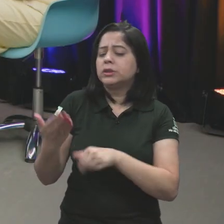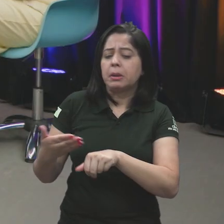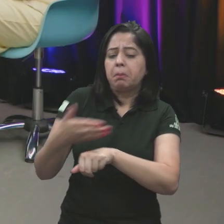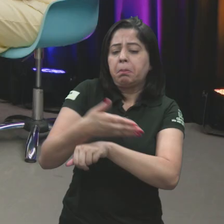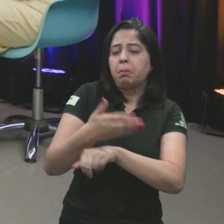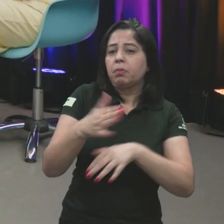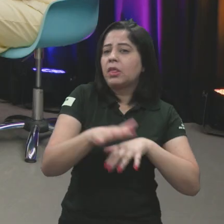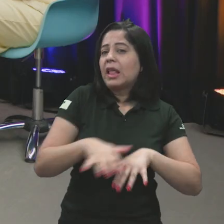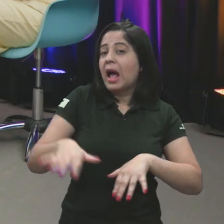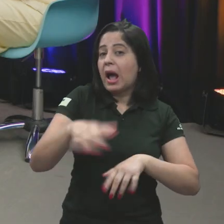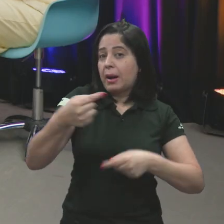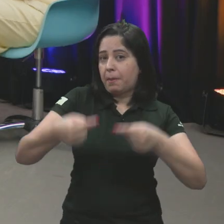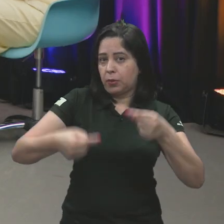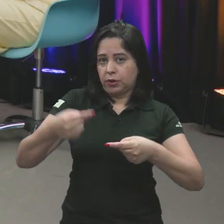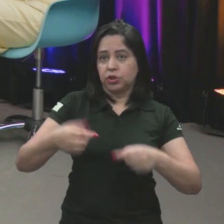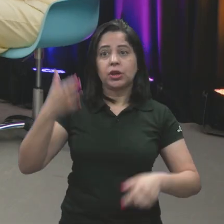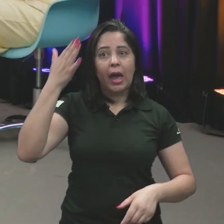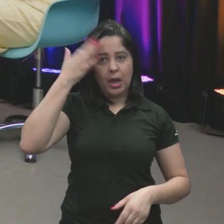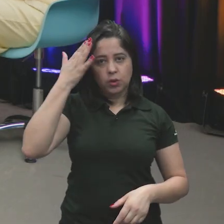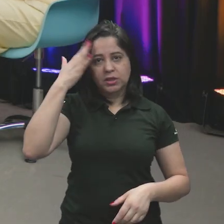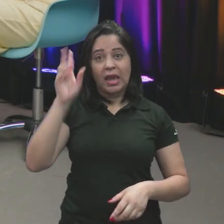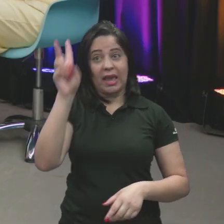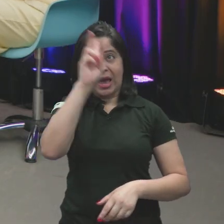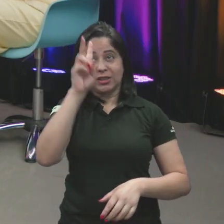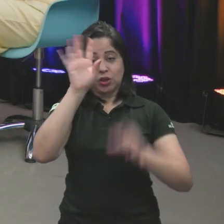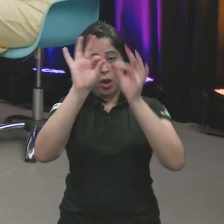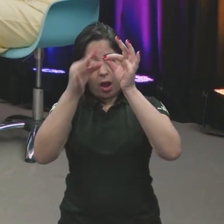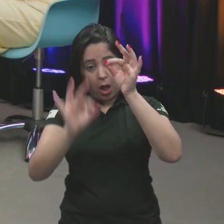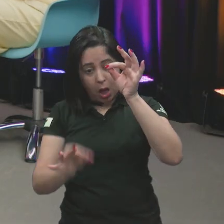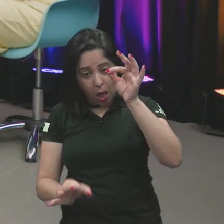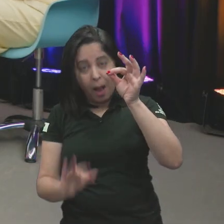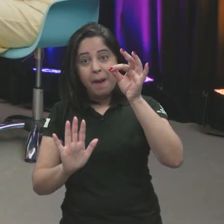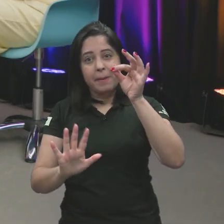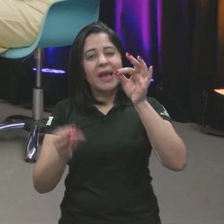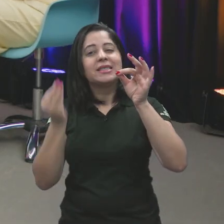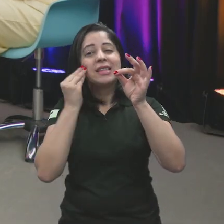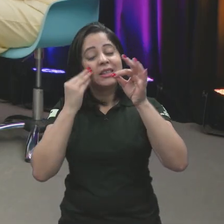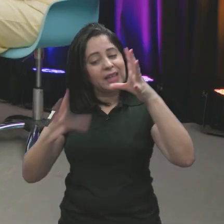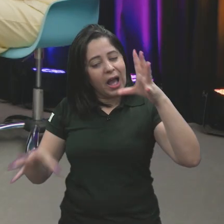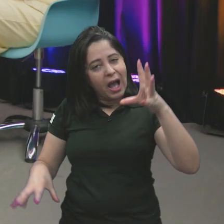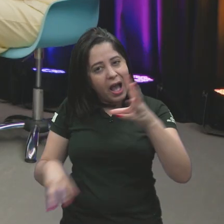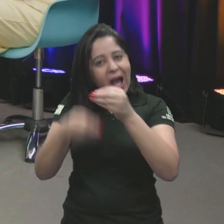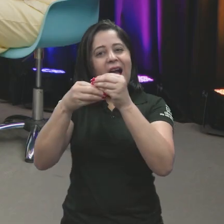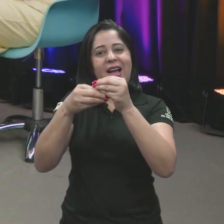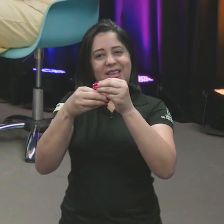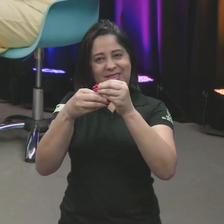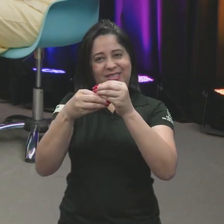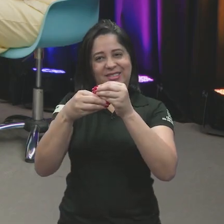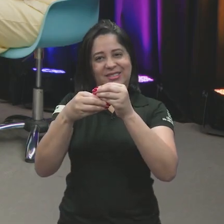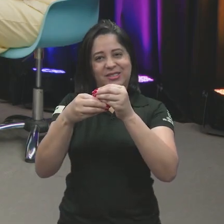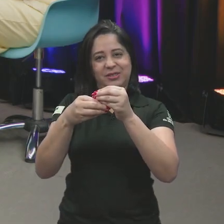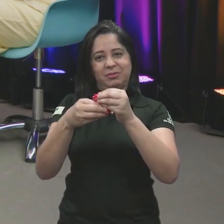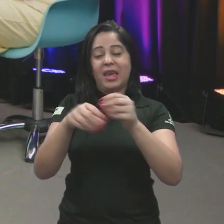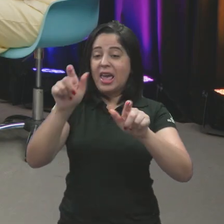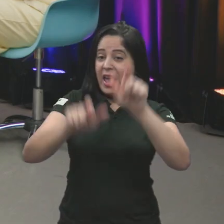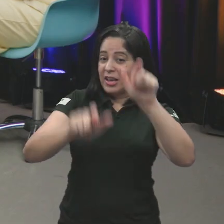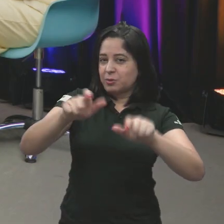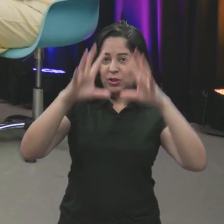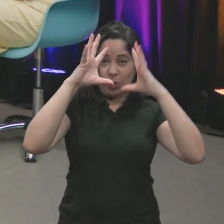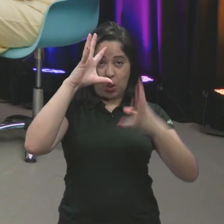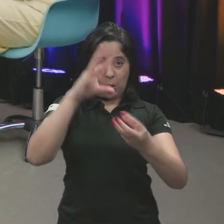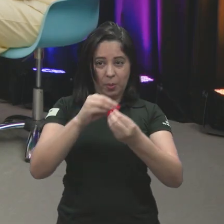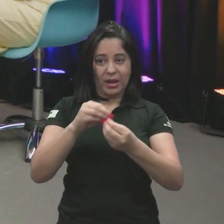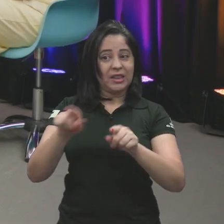entrar na vida política, né? Eu sei que a história é longa, mas a gente vai tentar trazer um pouquinho mais de expansão aí para as pessoas também